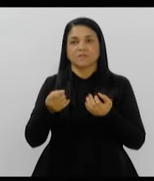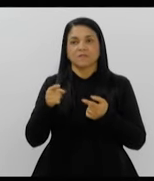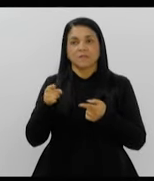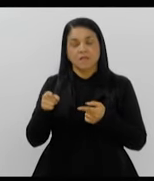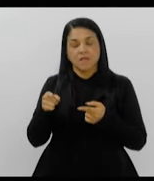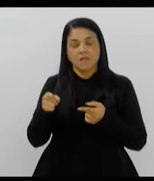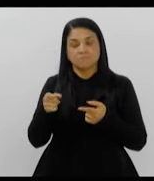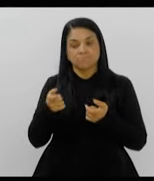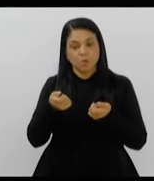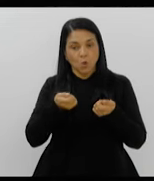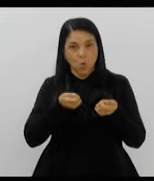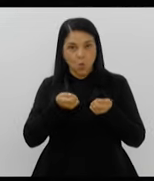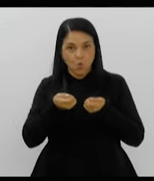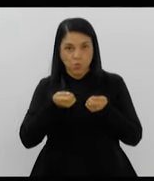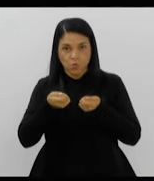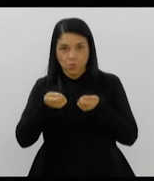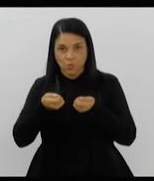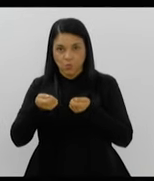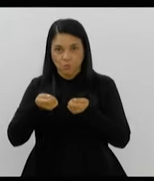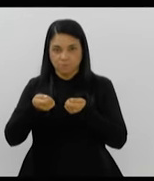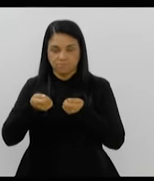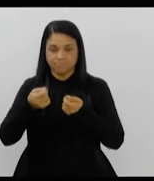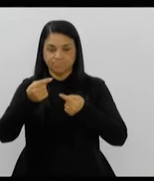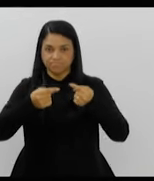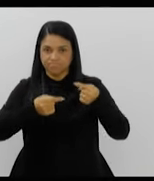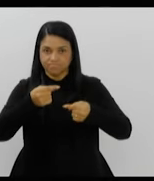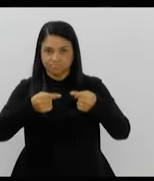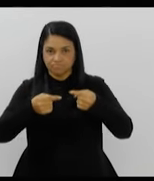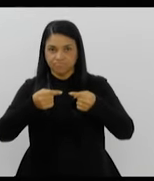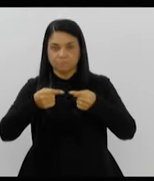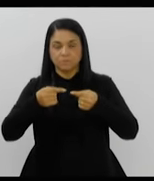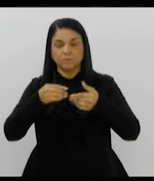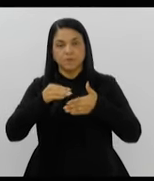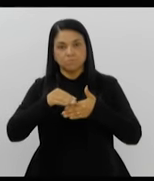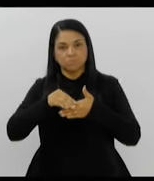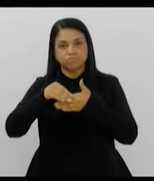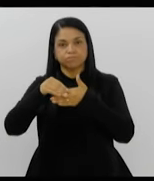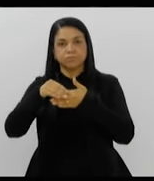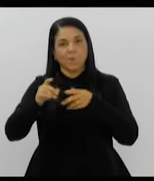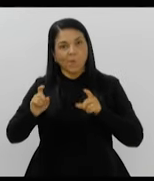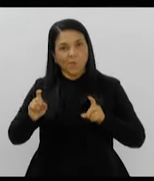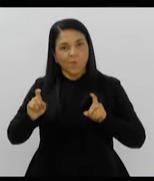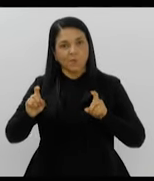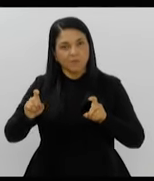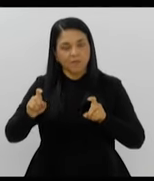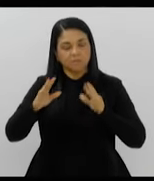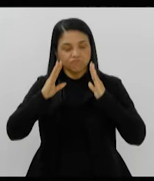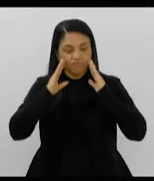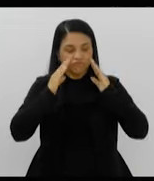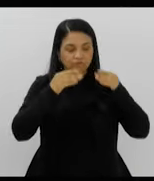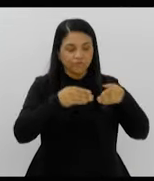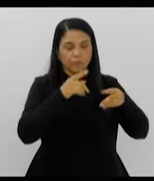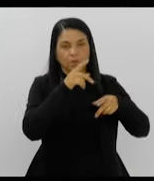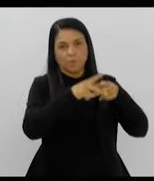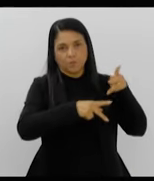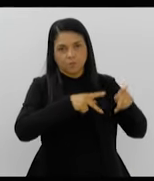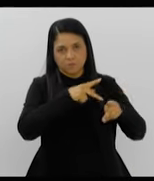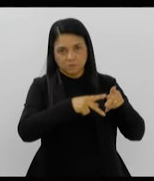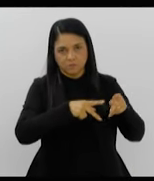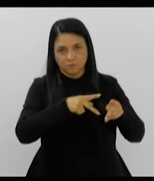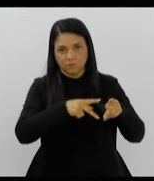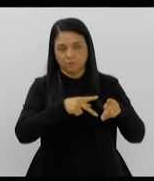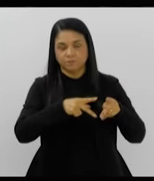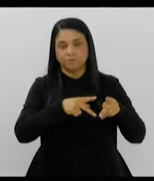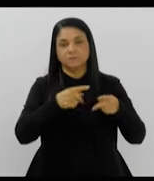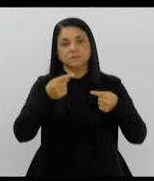moderação para que a gente tenha a condução dos mandatos com foco na população, para que a gente possa